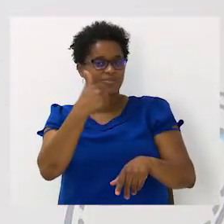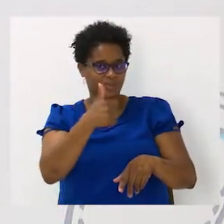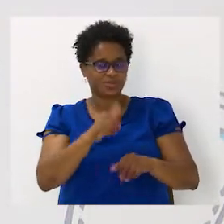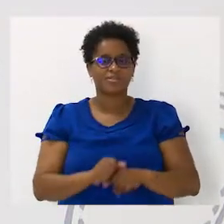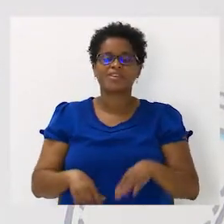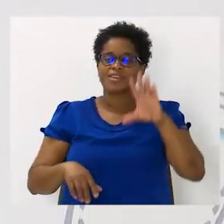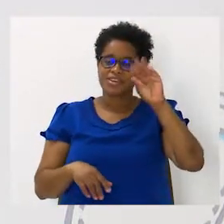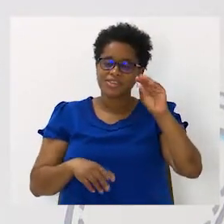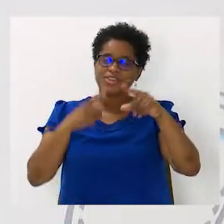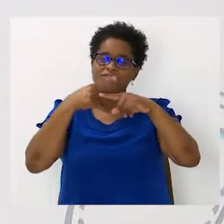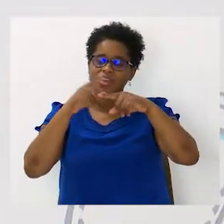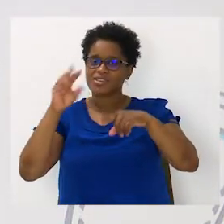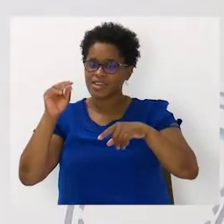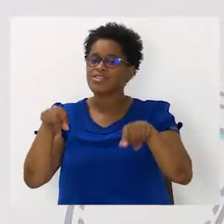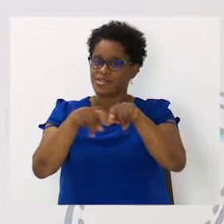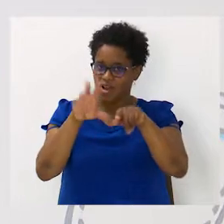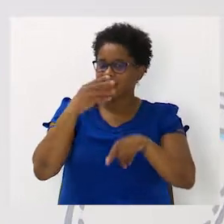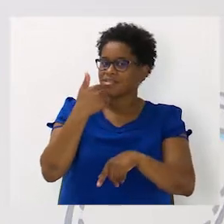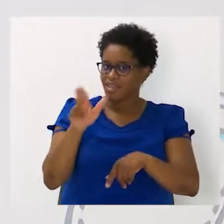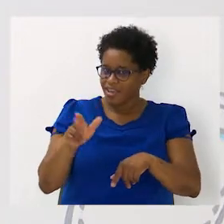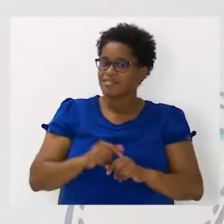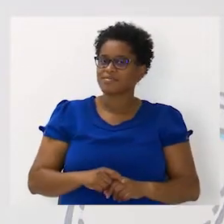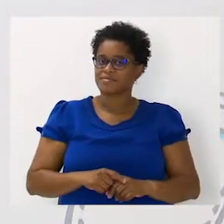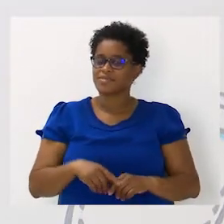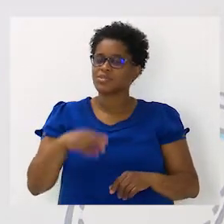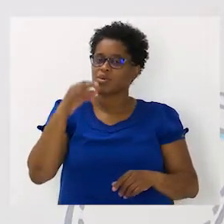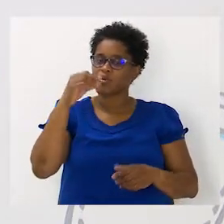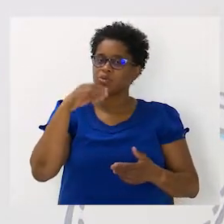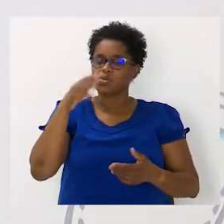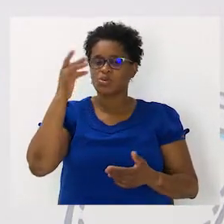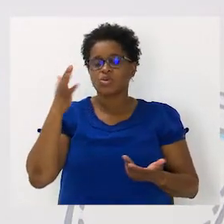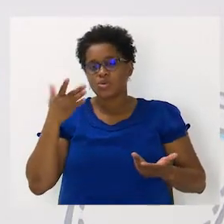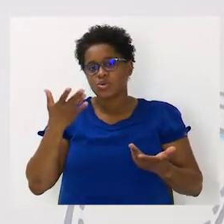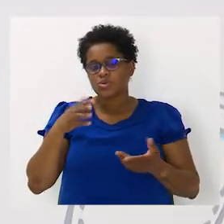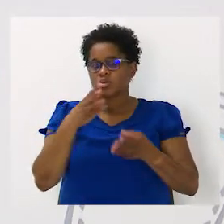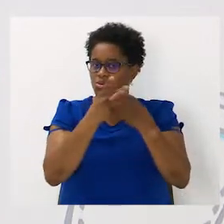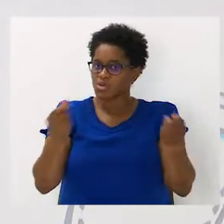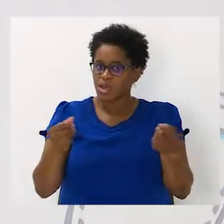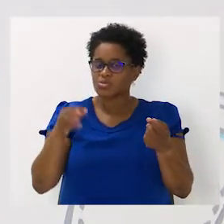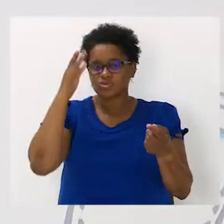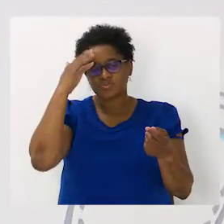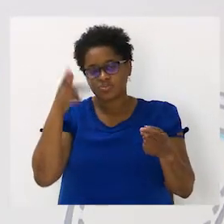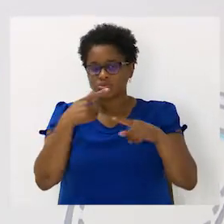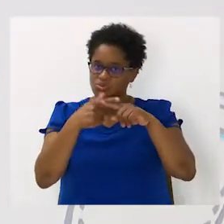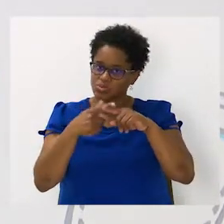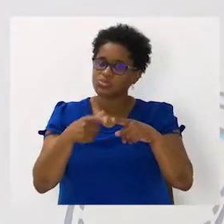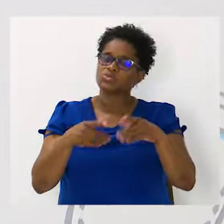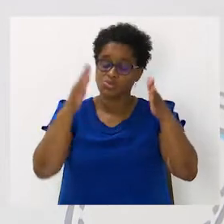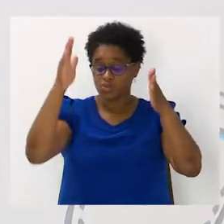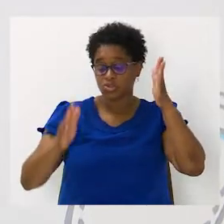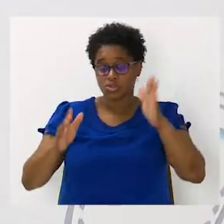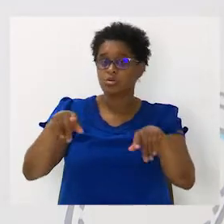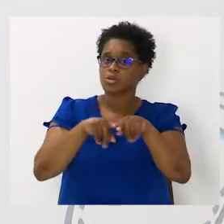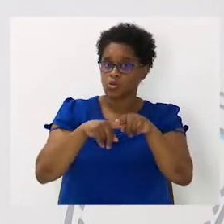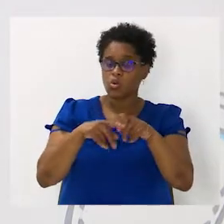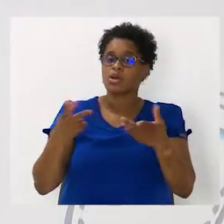bem. E 10 vezes 10 também é igual a 100, ou seja, produto dos extremos, o resultado do produto dos extremos, é